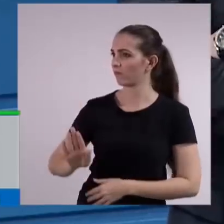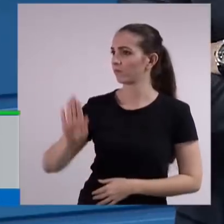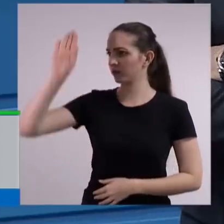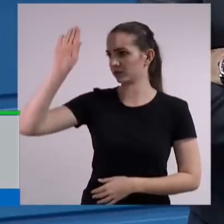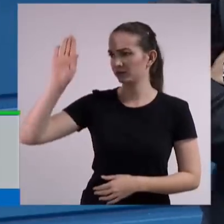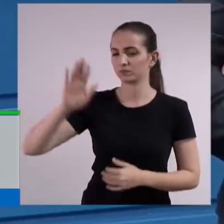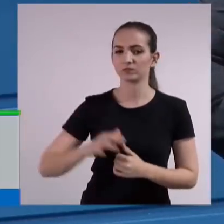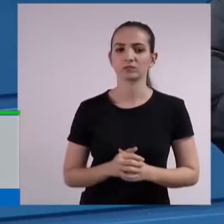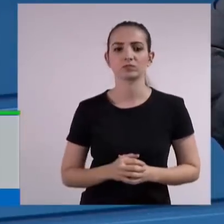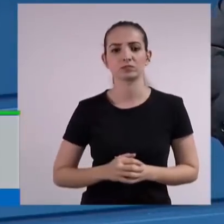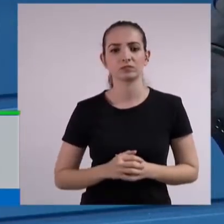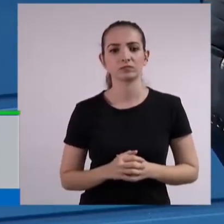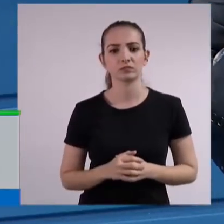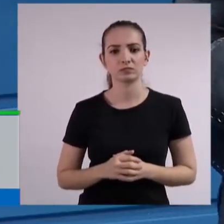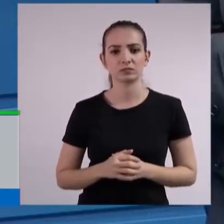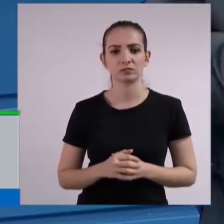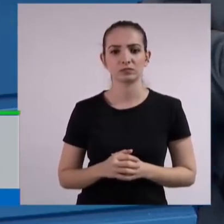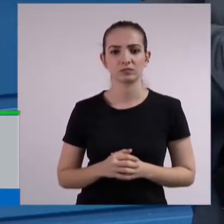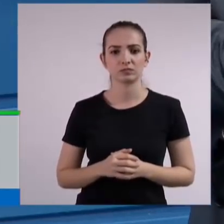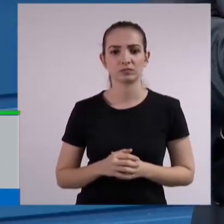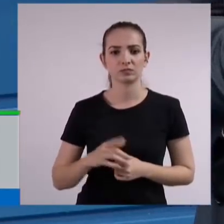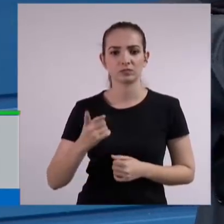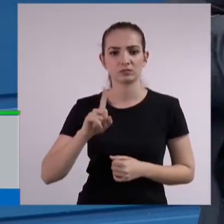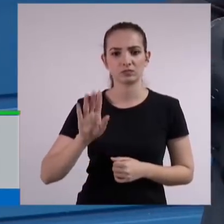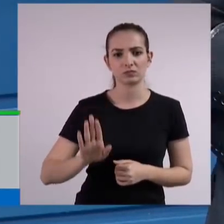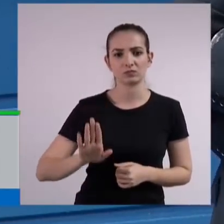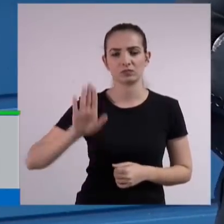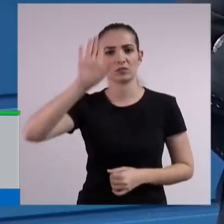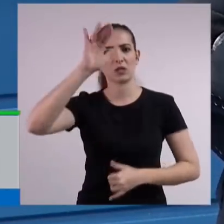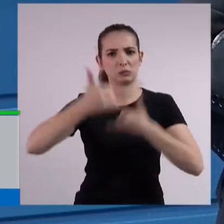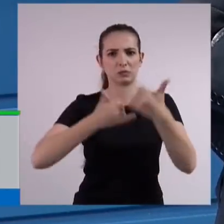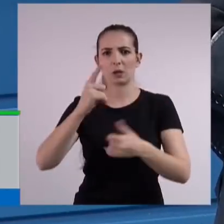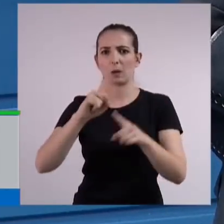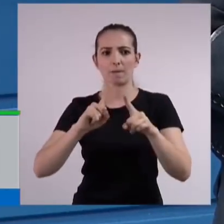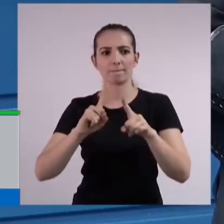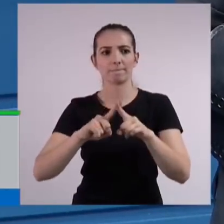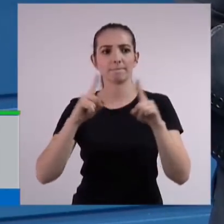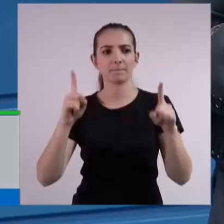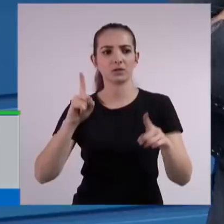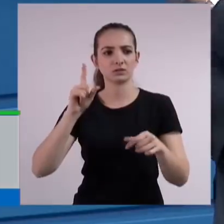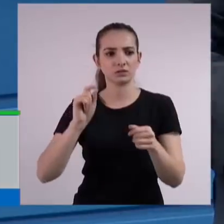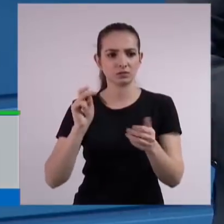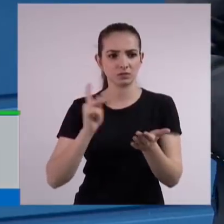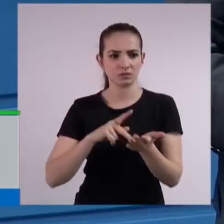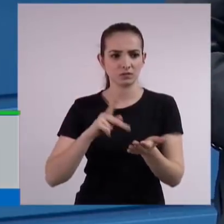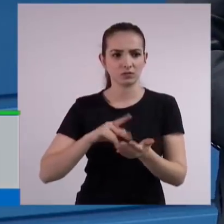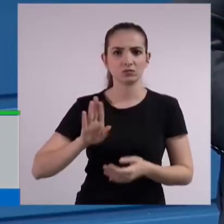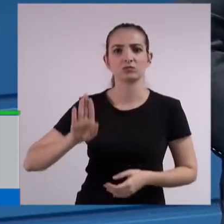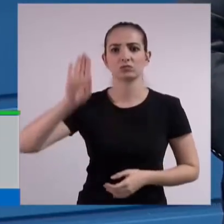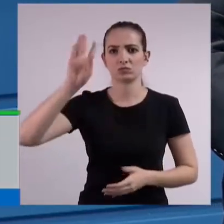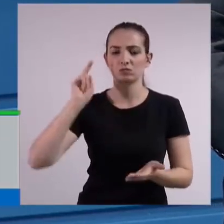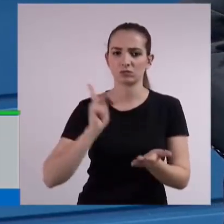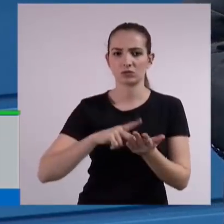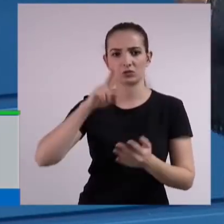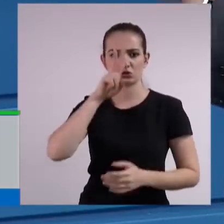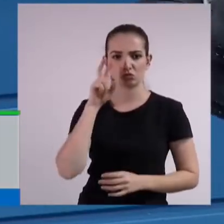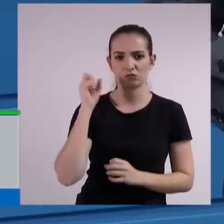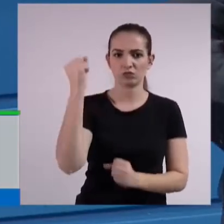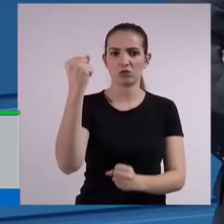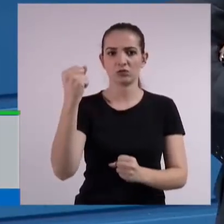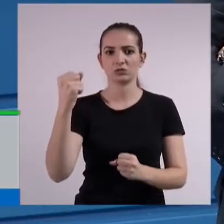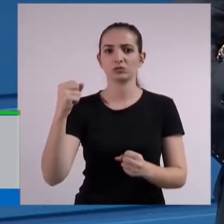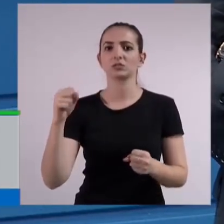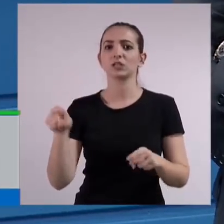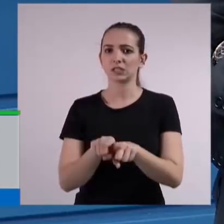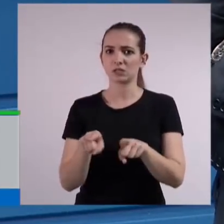Não uma candidatura para fazer de conta, mas uma candidatura realmente forte e que